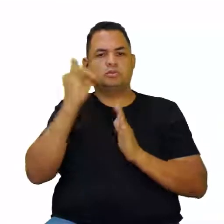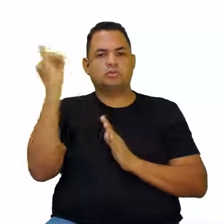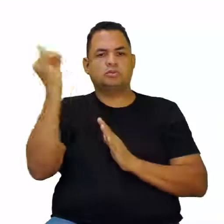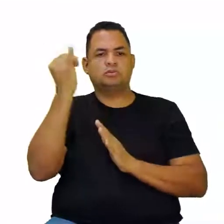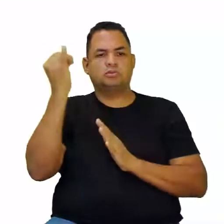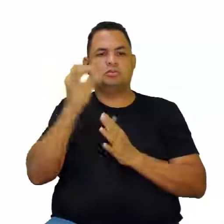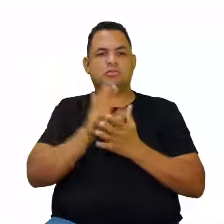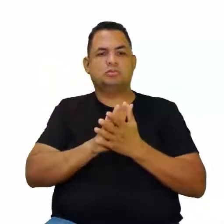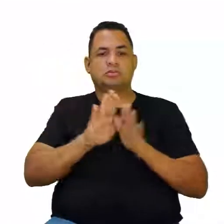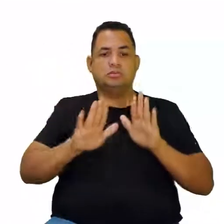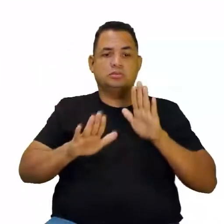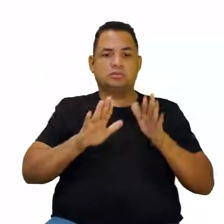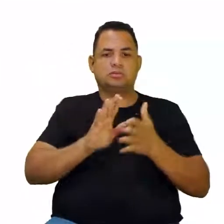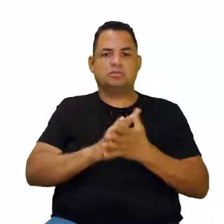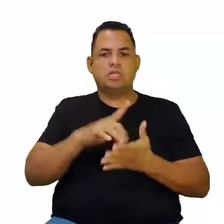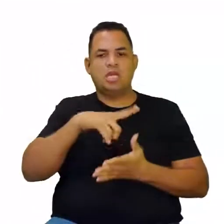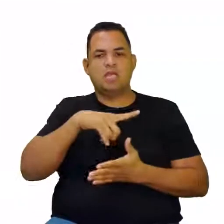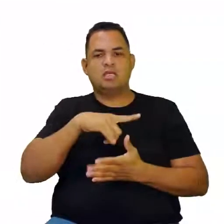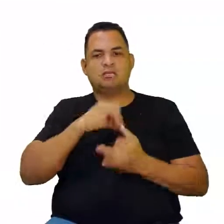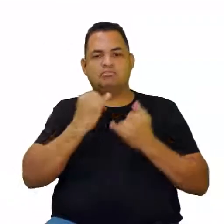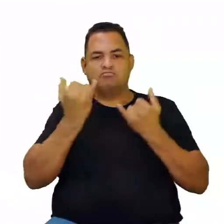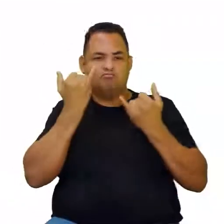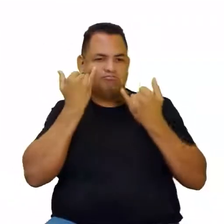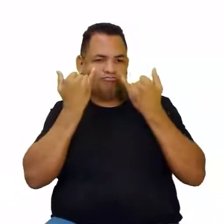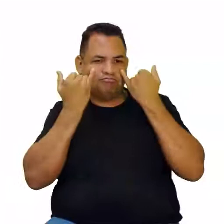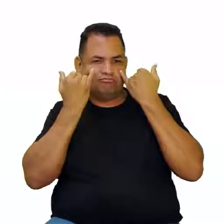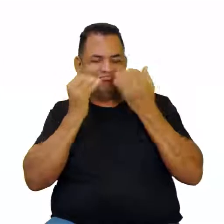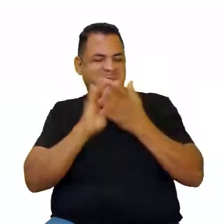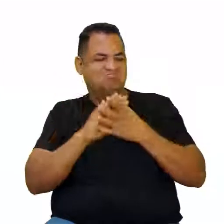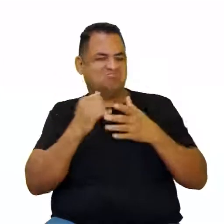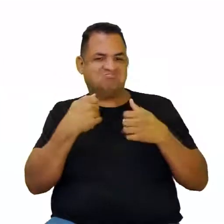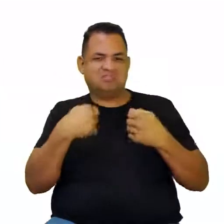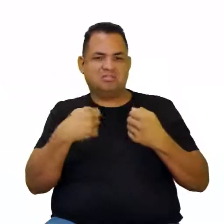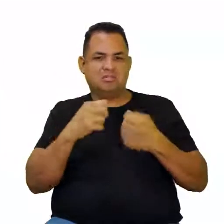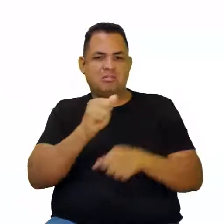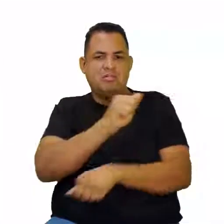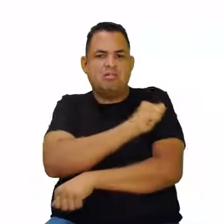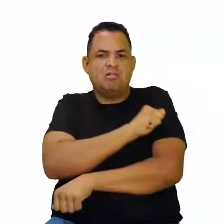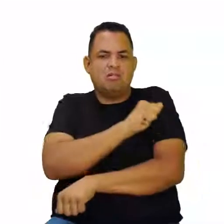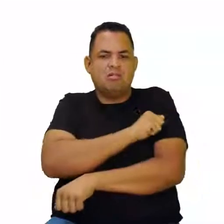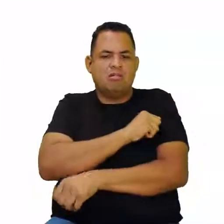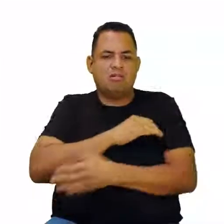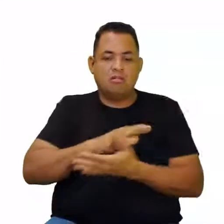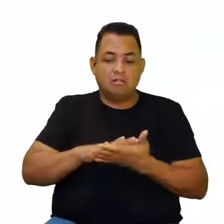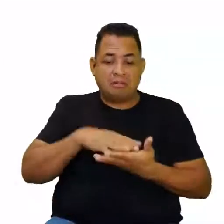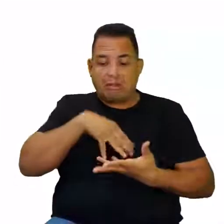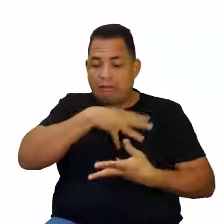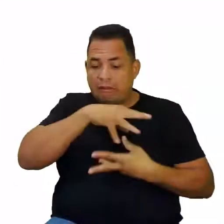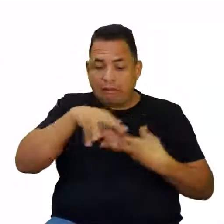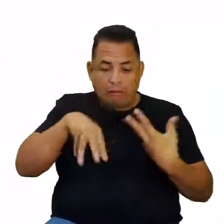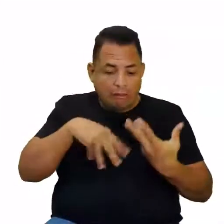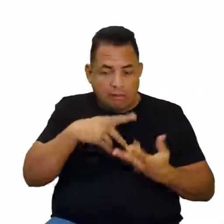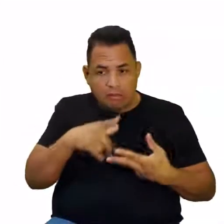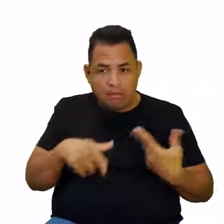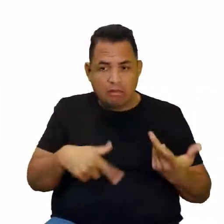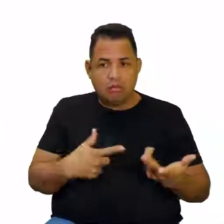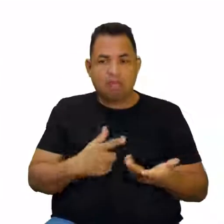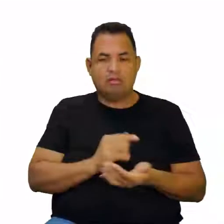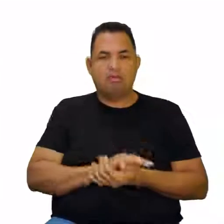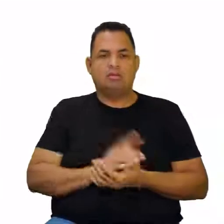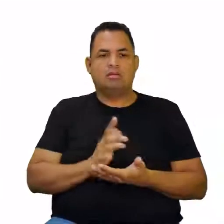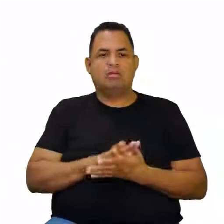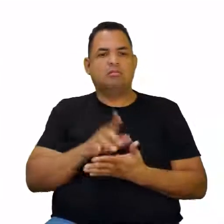vezes, eles trazem tantas informações desnecessárias que o aluno acaba se perdendo. Então,